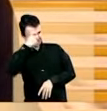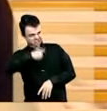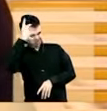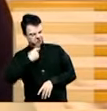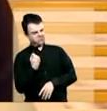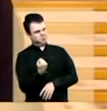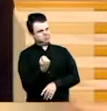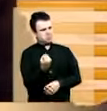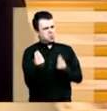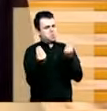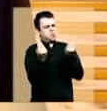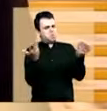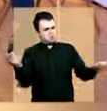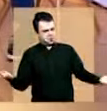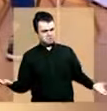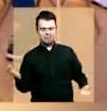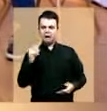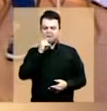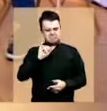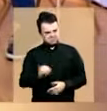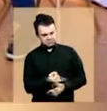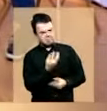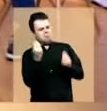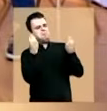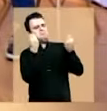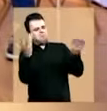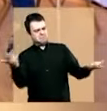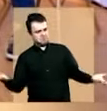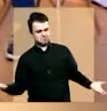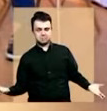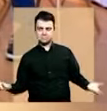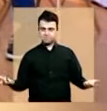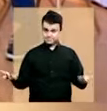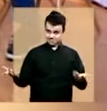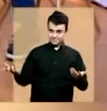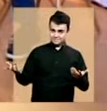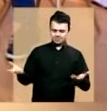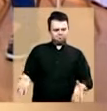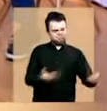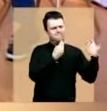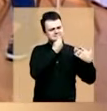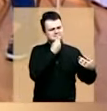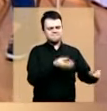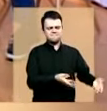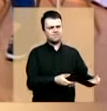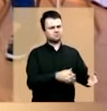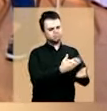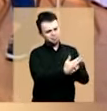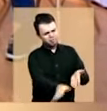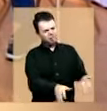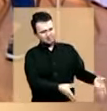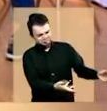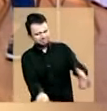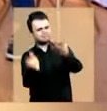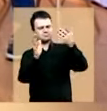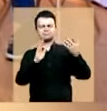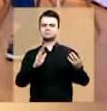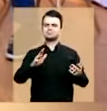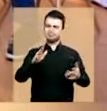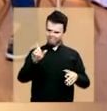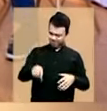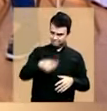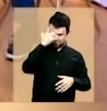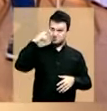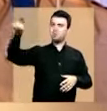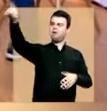que essa mulher está dando essa água, esse 1 litro de água aí, por que não joga logo fora? Isso aí também acontece. Às vezes as